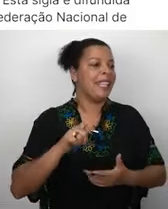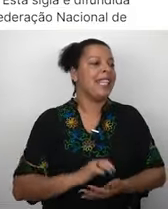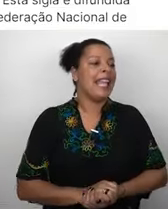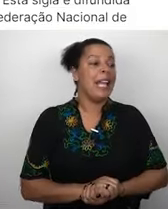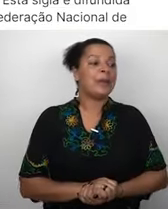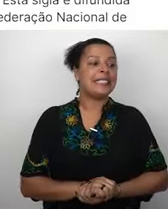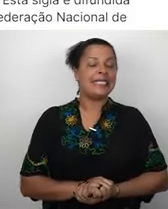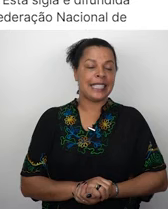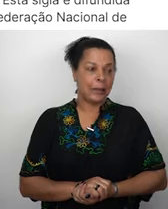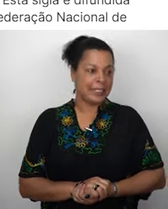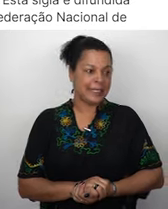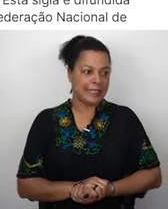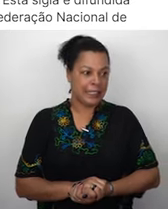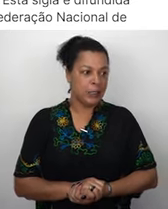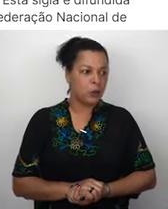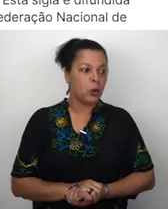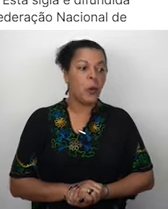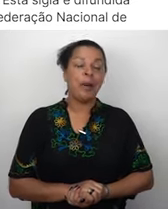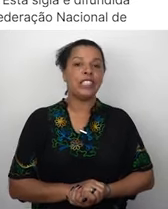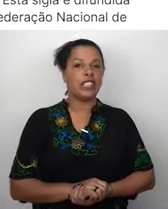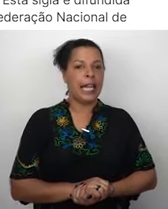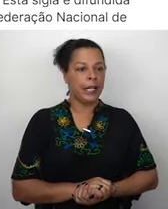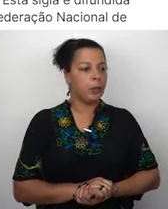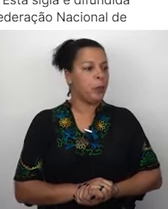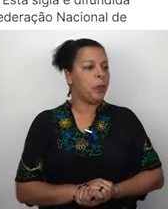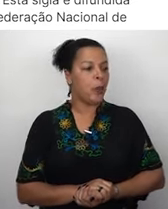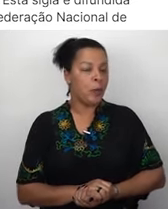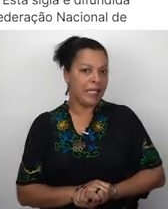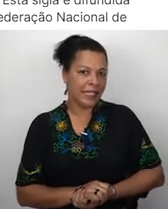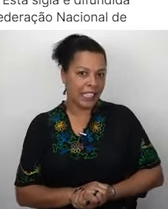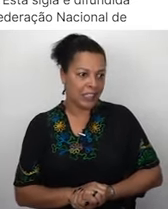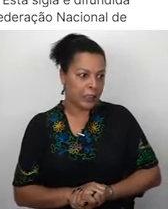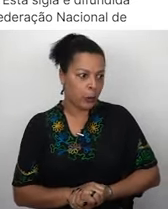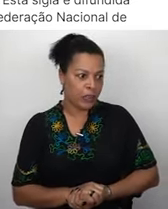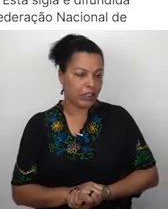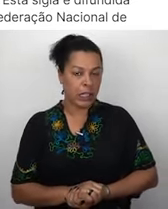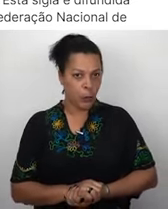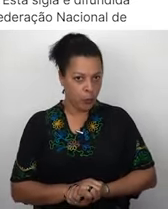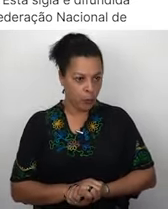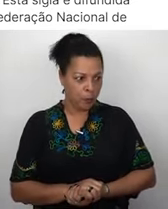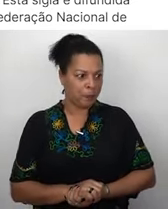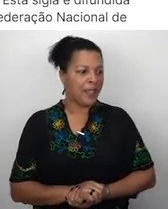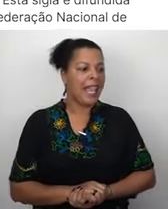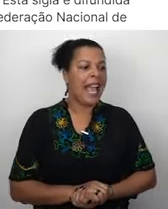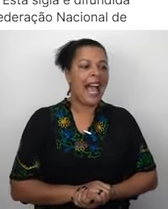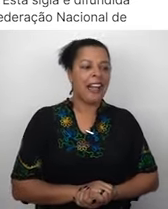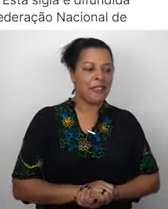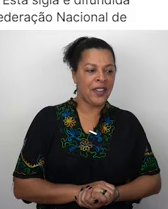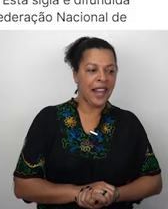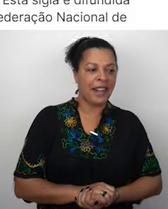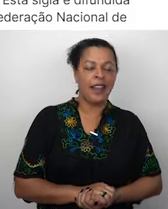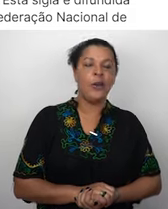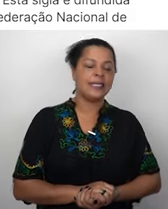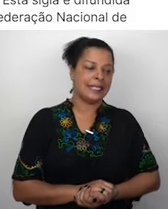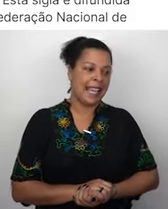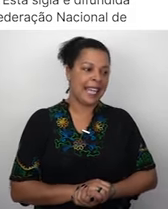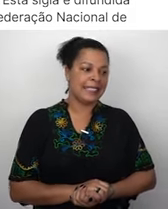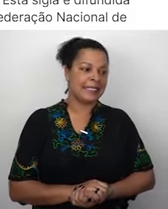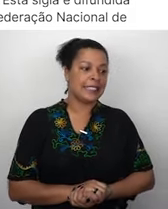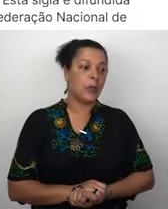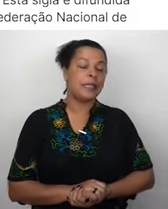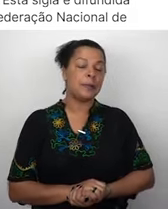Língua é um sistema de signos compartilhado por uma comunidade linguística comum. A fala